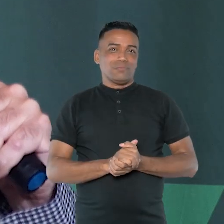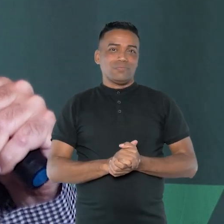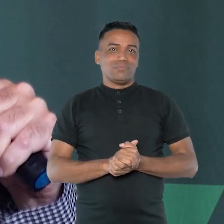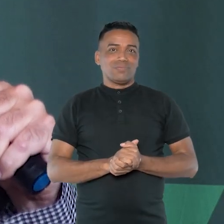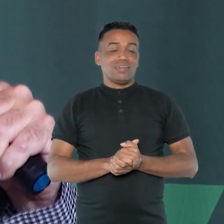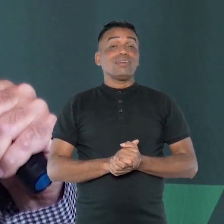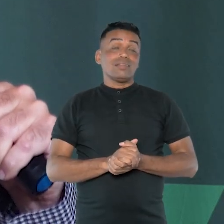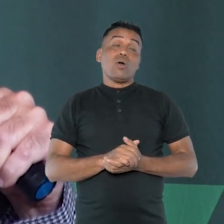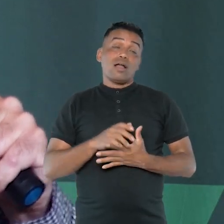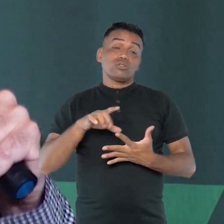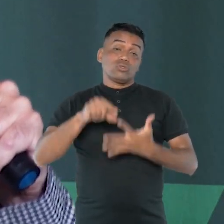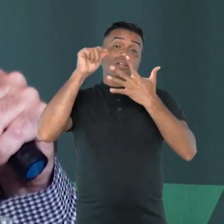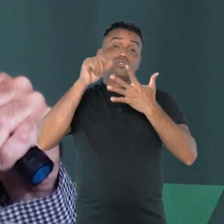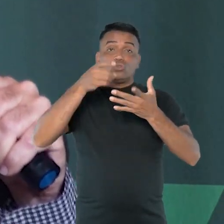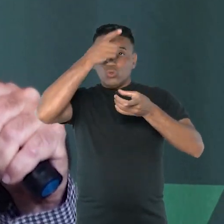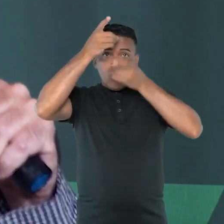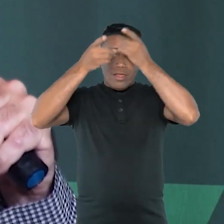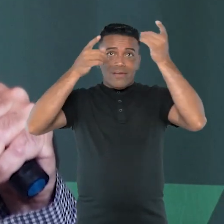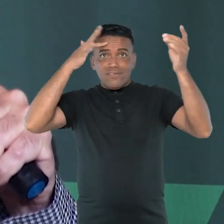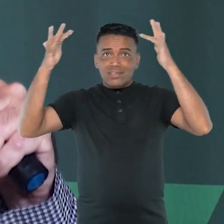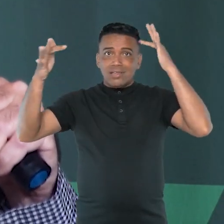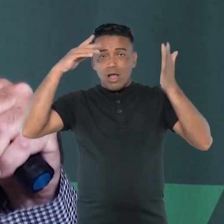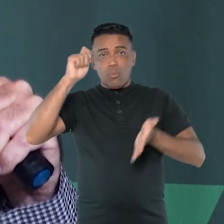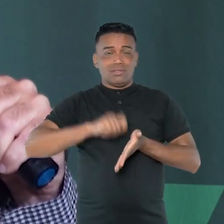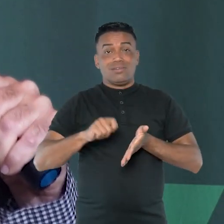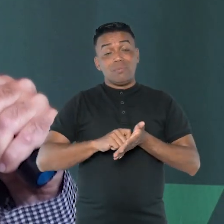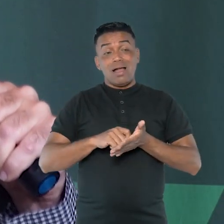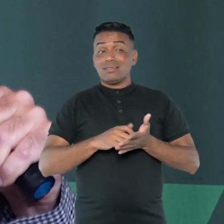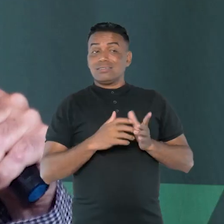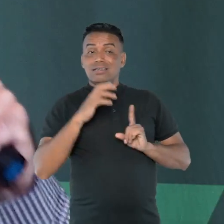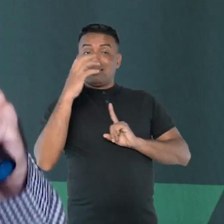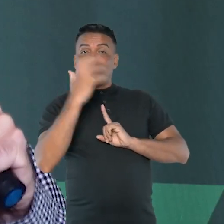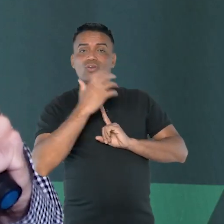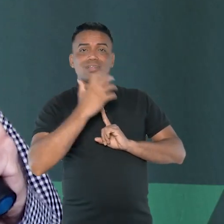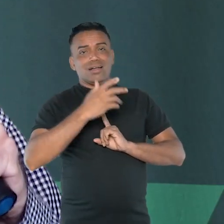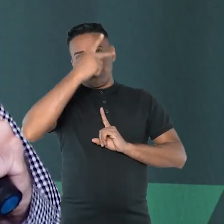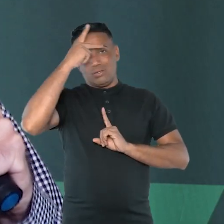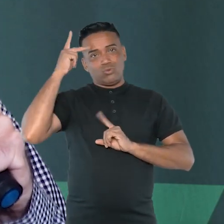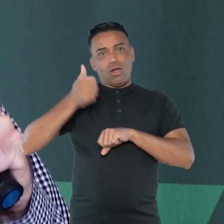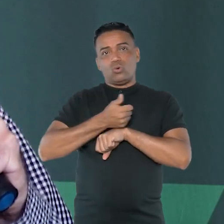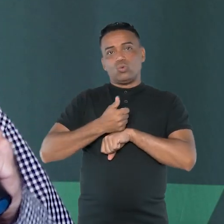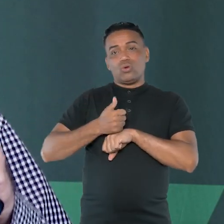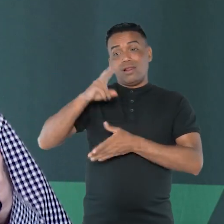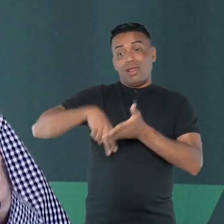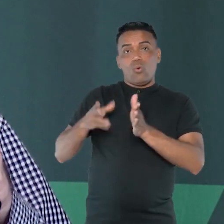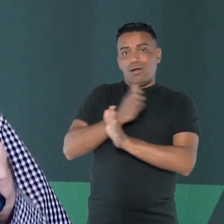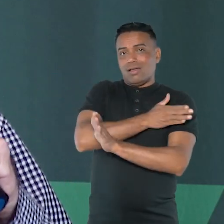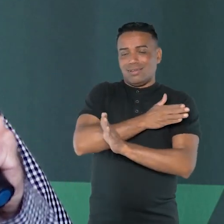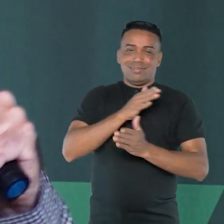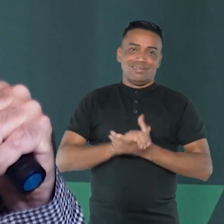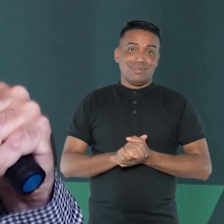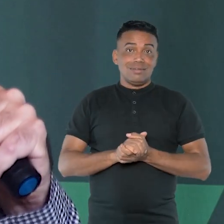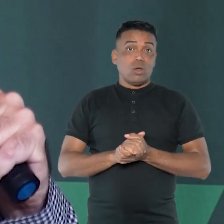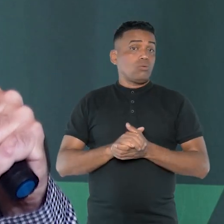ficção, mas uma ficção muito inspirada nos autores que ele leu. Porque, na verdade, e esse foi um trabalho também muito interessante,